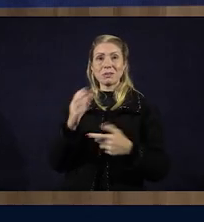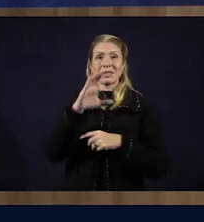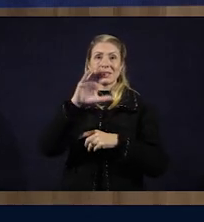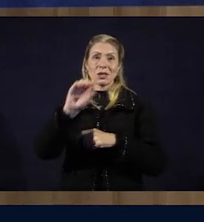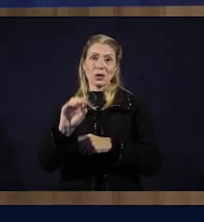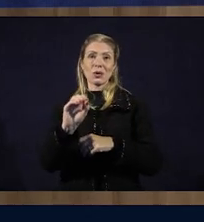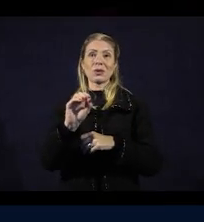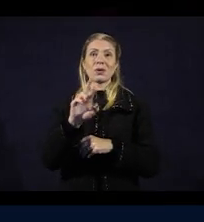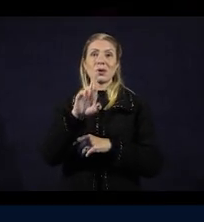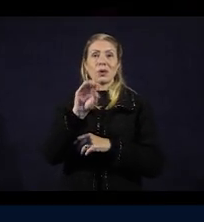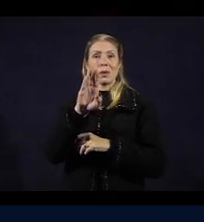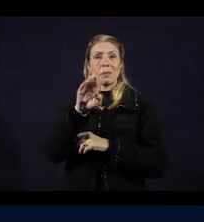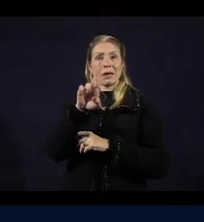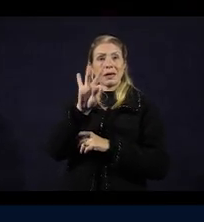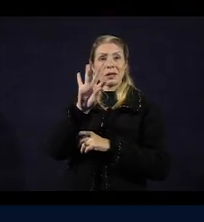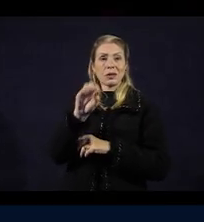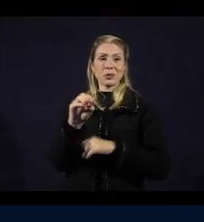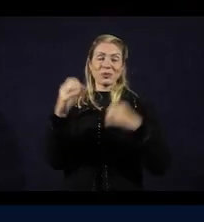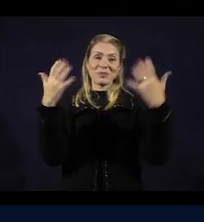Roberto Salute